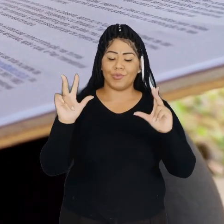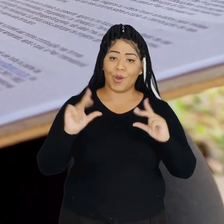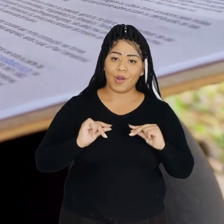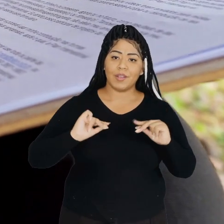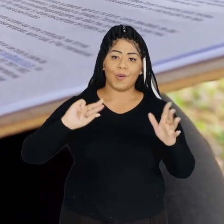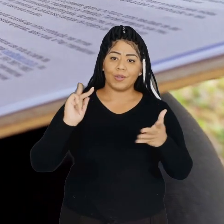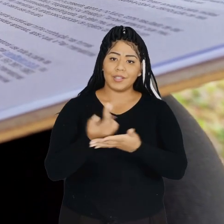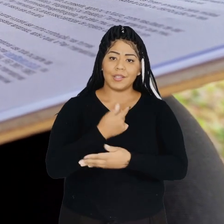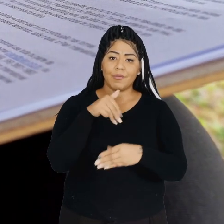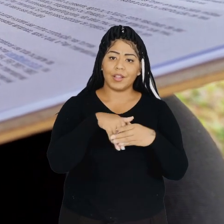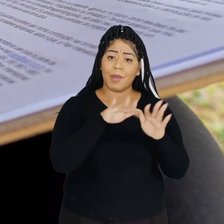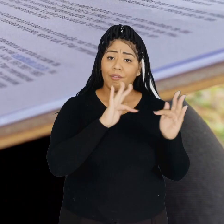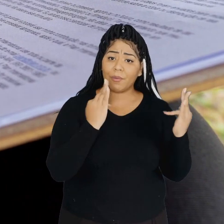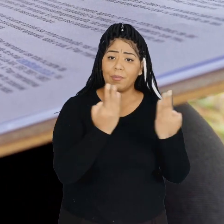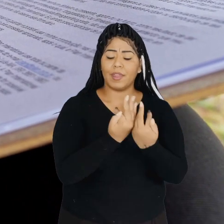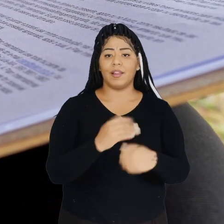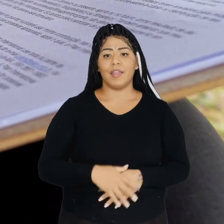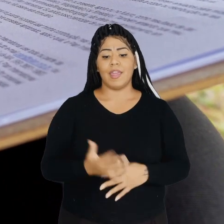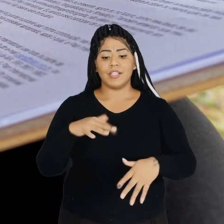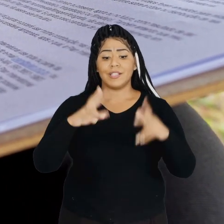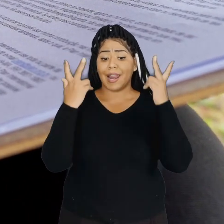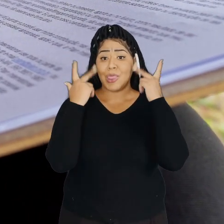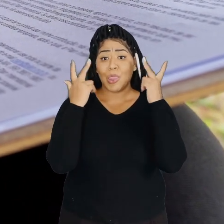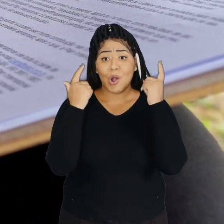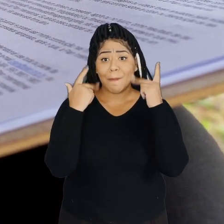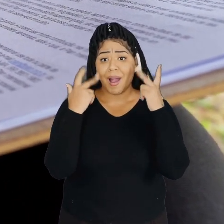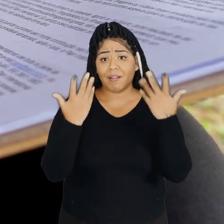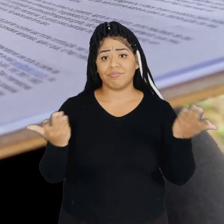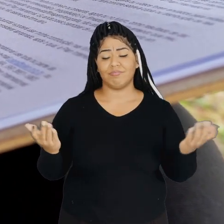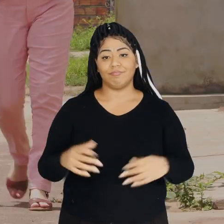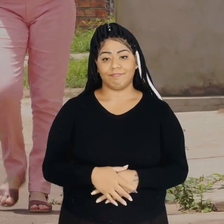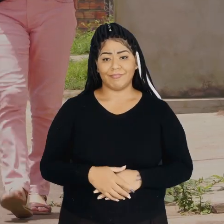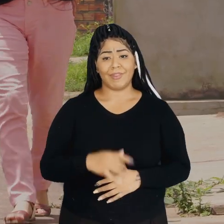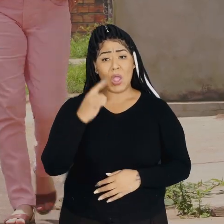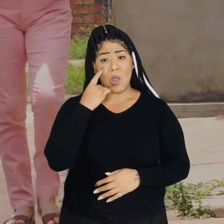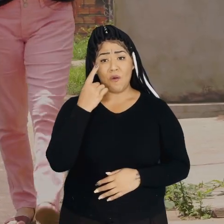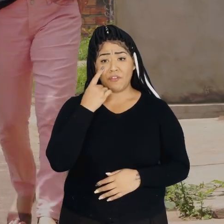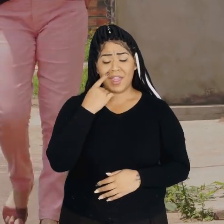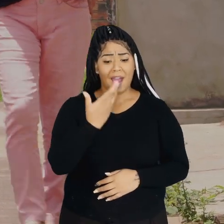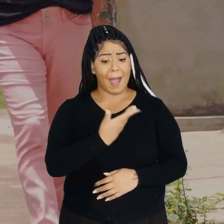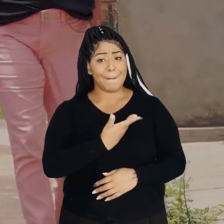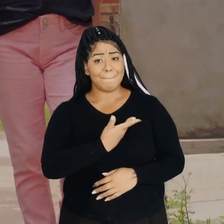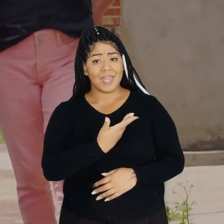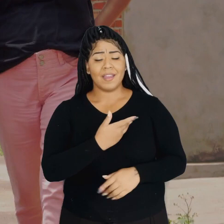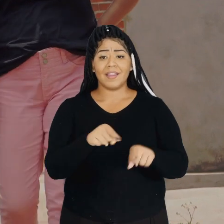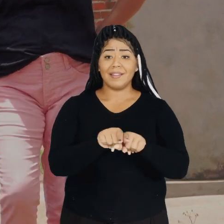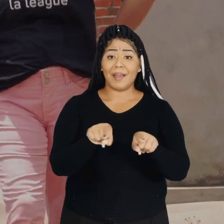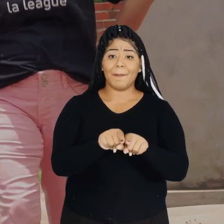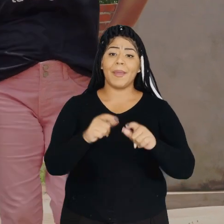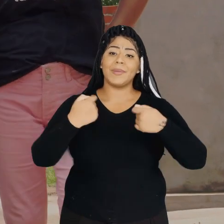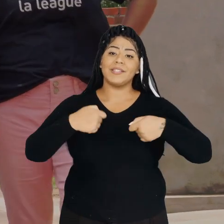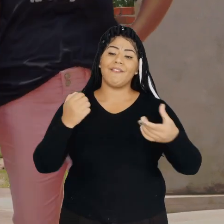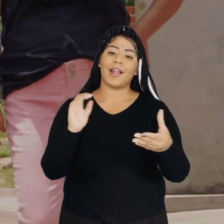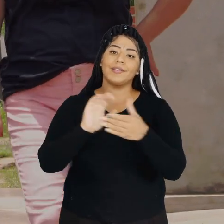situação acontecia dentro da minha família e por vezes era naturalizada, era tida como normal. via bastante amigas que acabaram tendo que